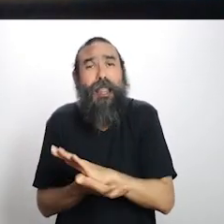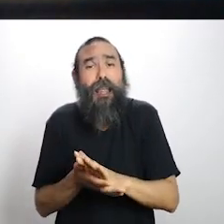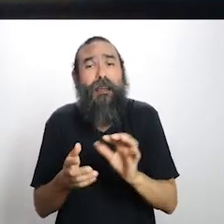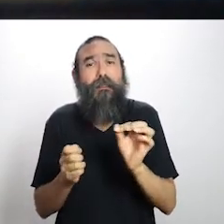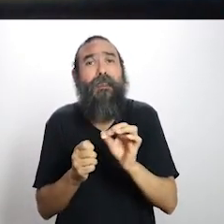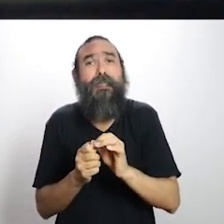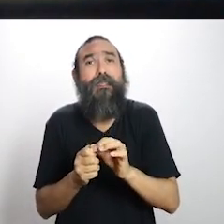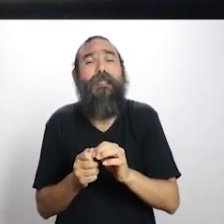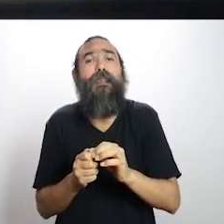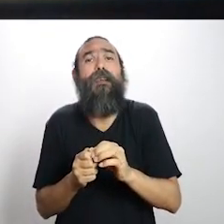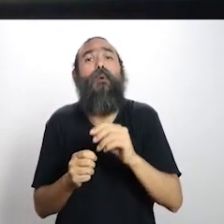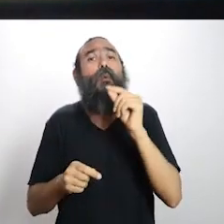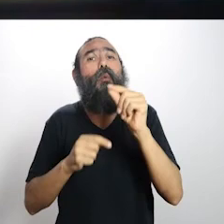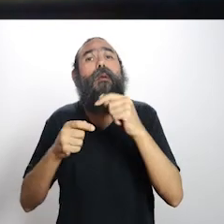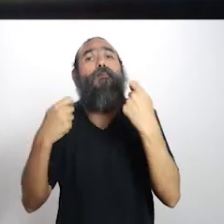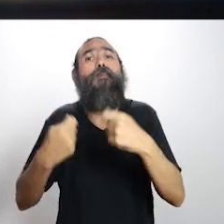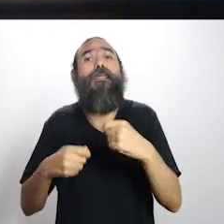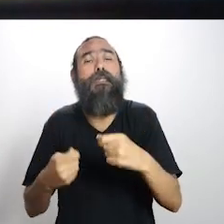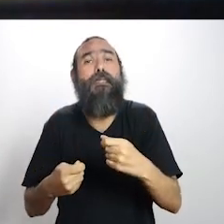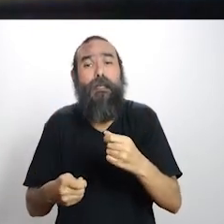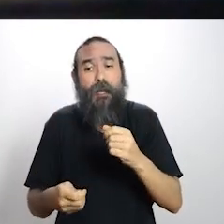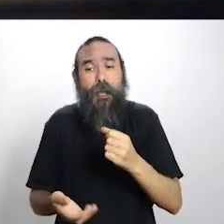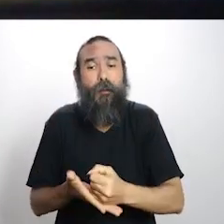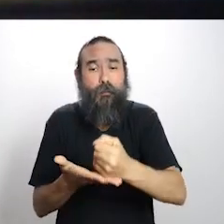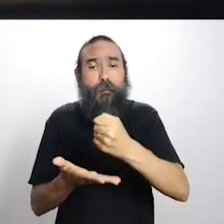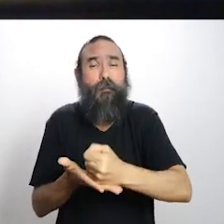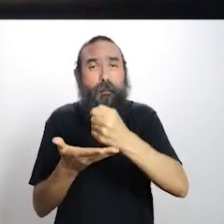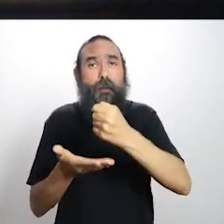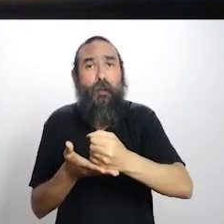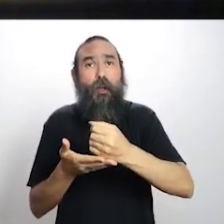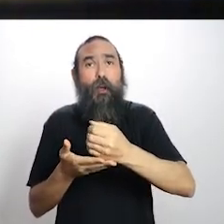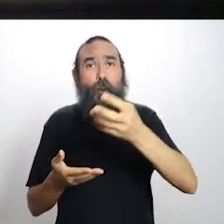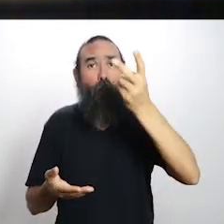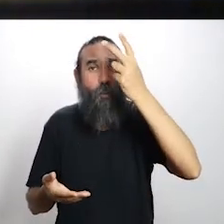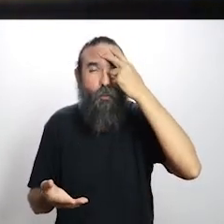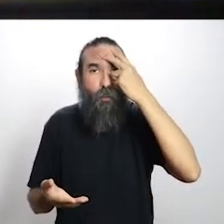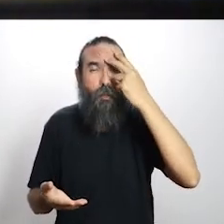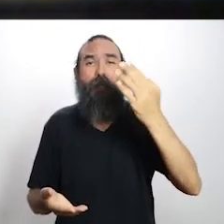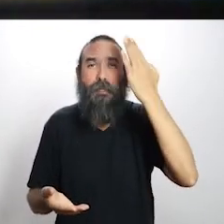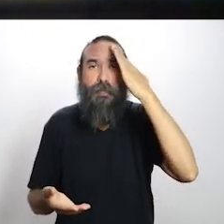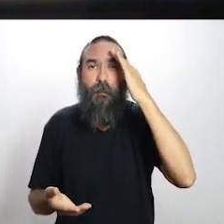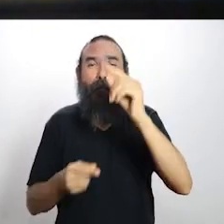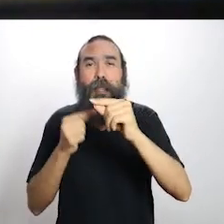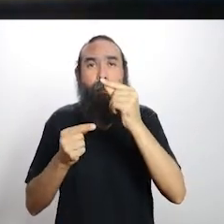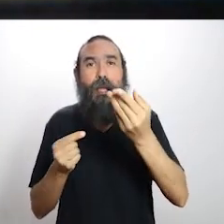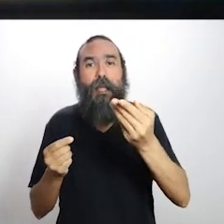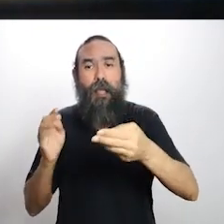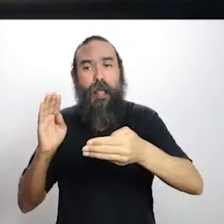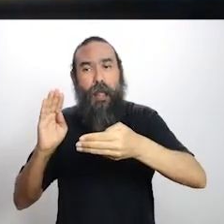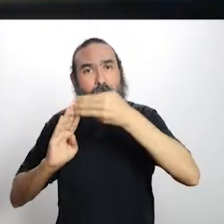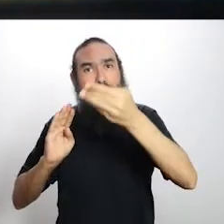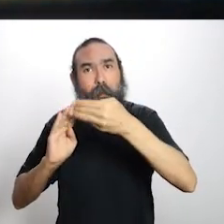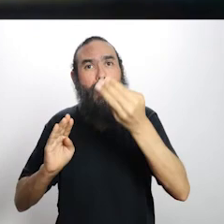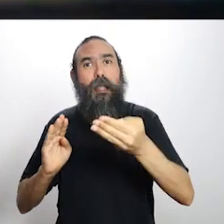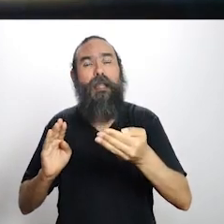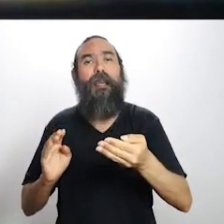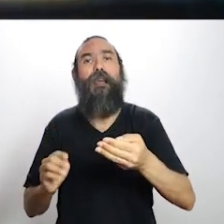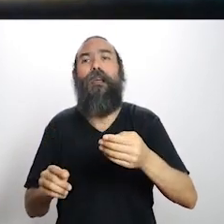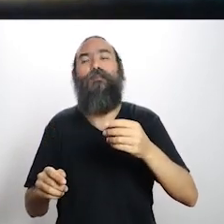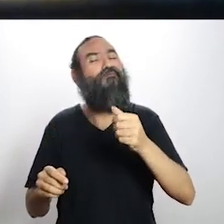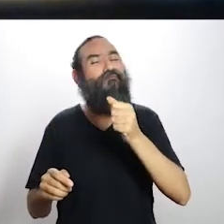cultura. Nós sabíamos também que as emendas e os vetos em todos os programas culturais estavam permanentes,